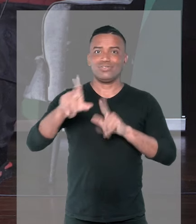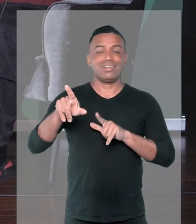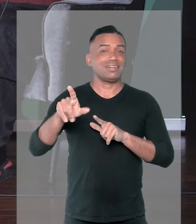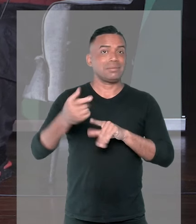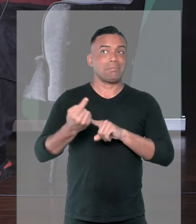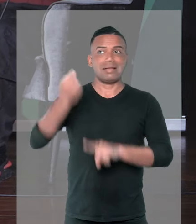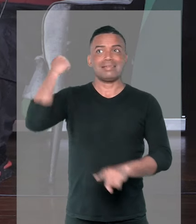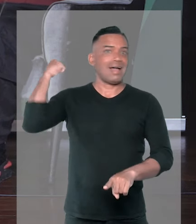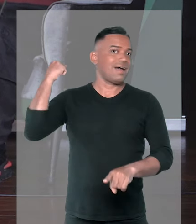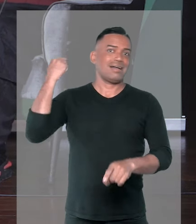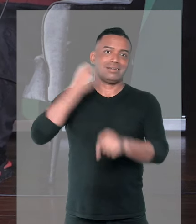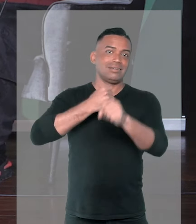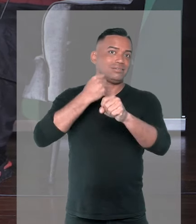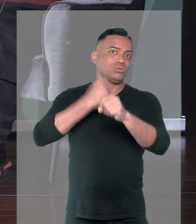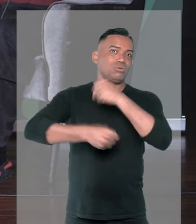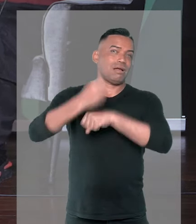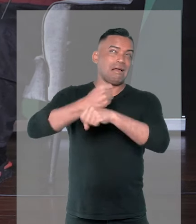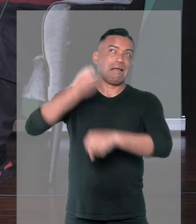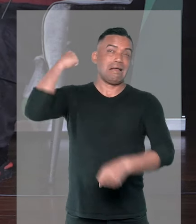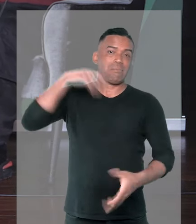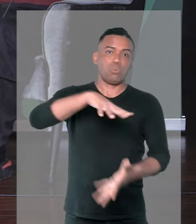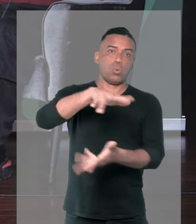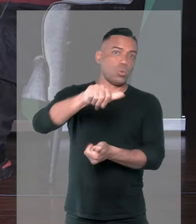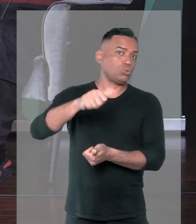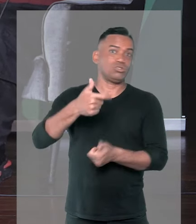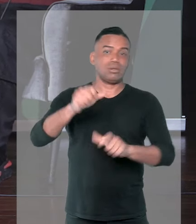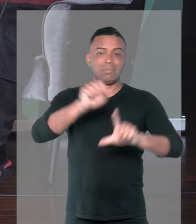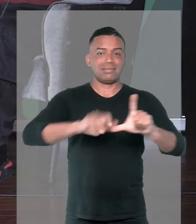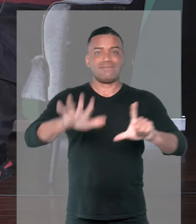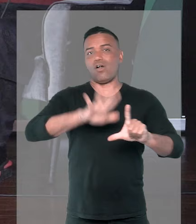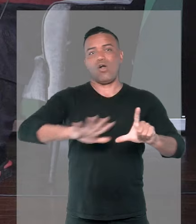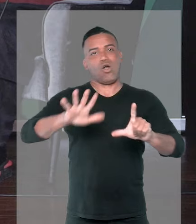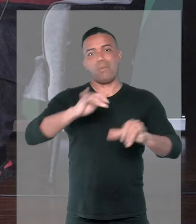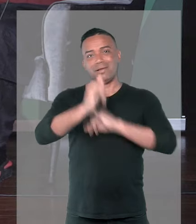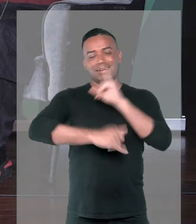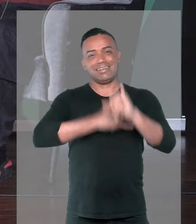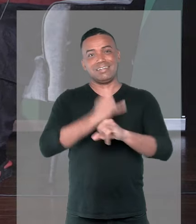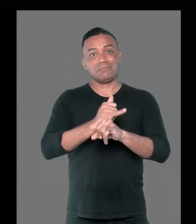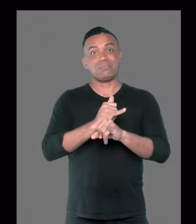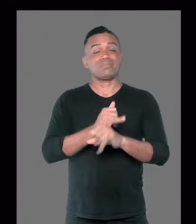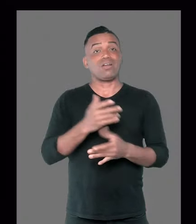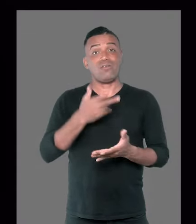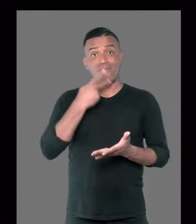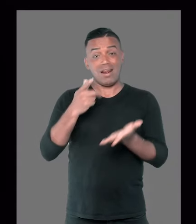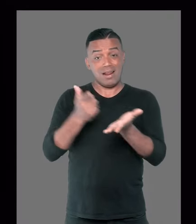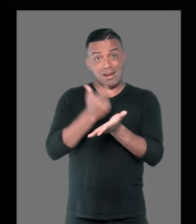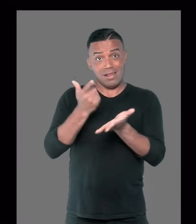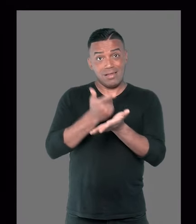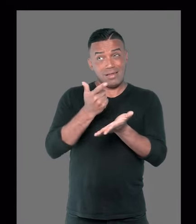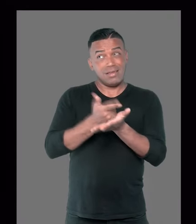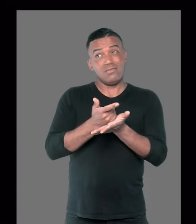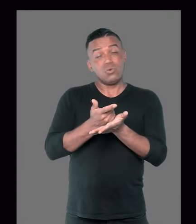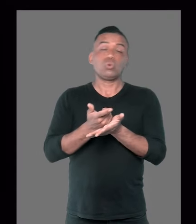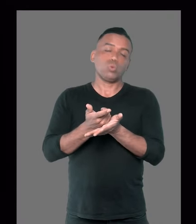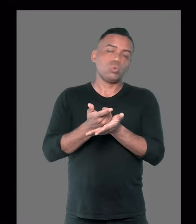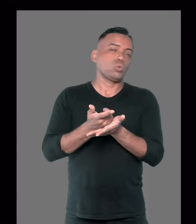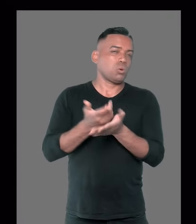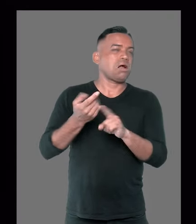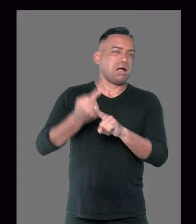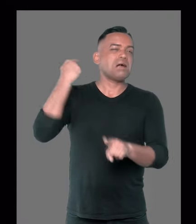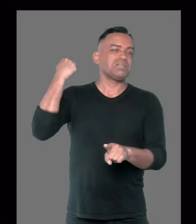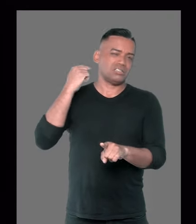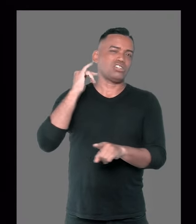tinha plataformas como a gente tem hoje uma coisa que a gente tem hoje no mundo que a gente chama no livro eu já chamava em outros lugares bem